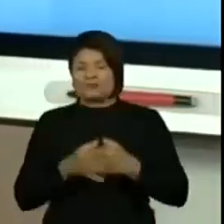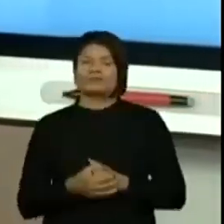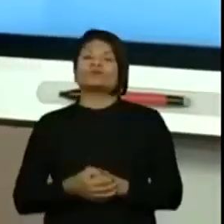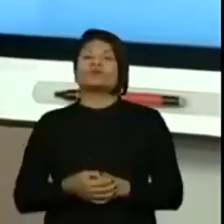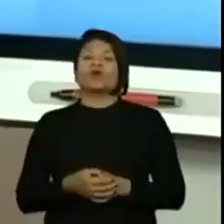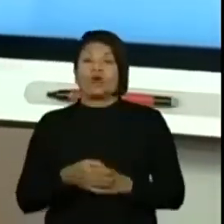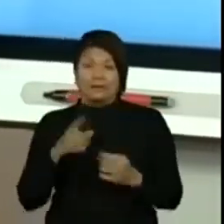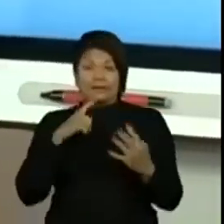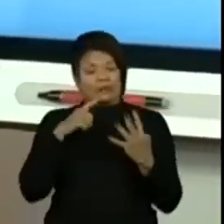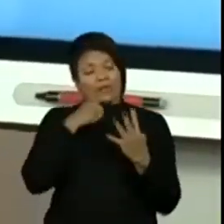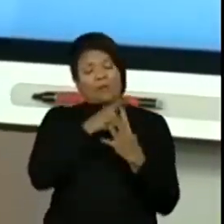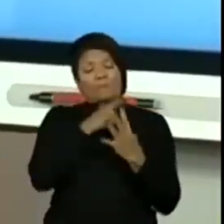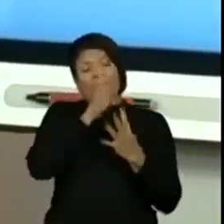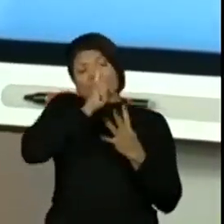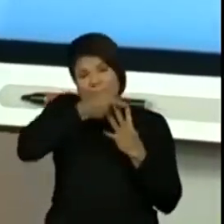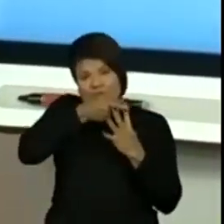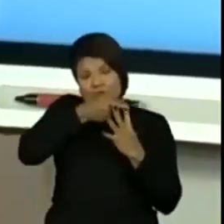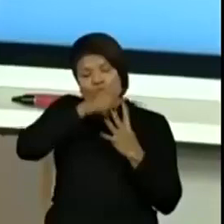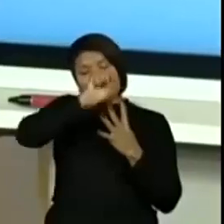tenho